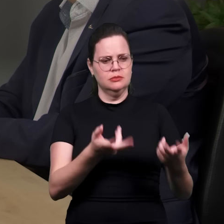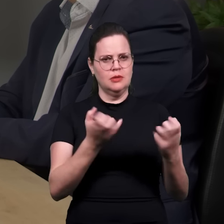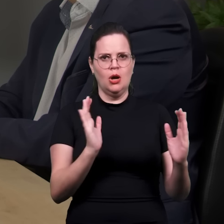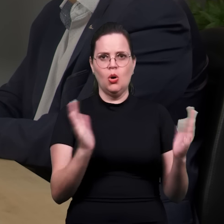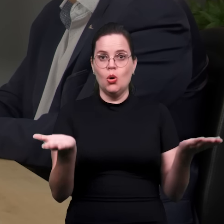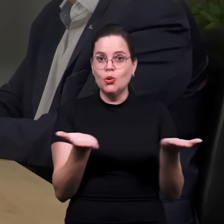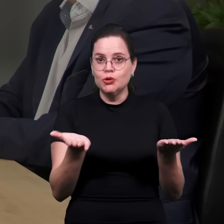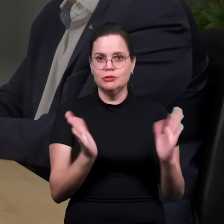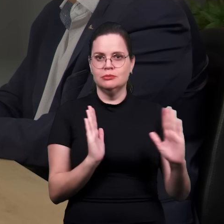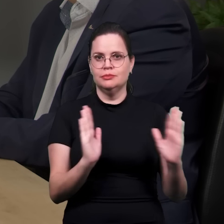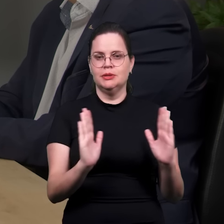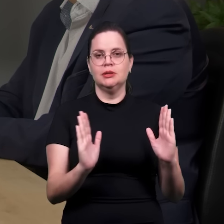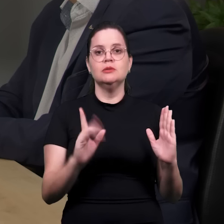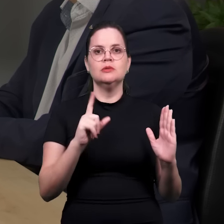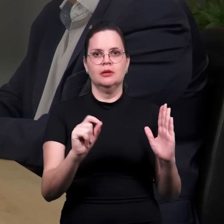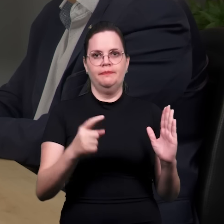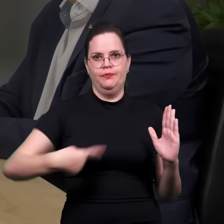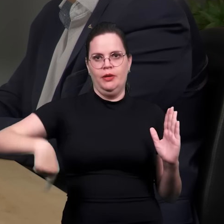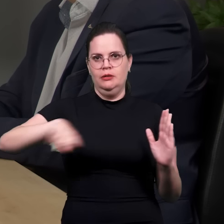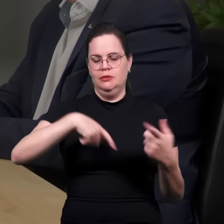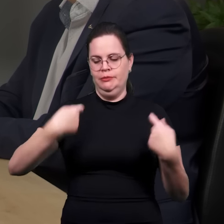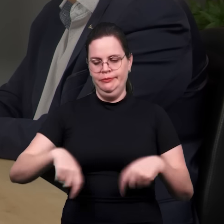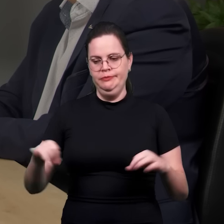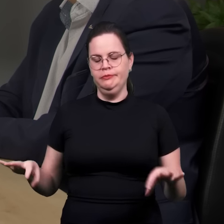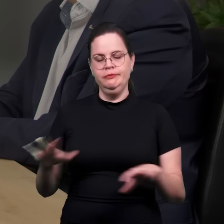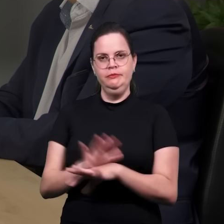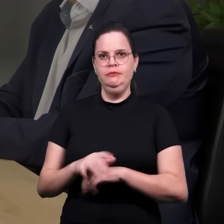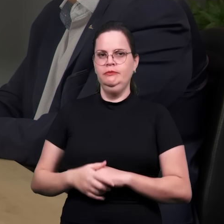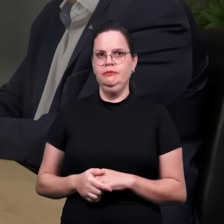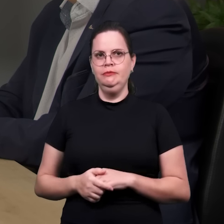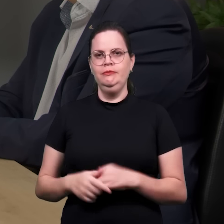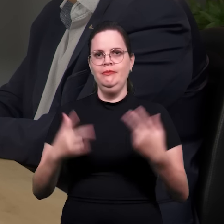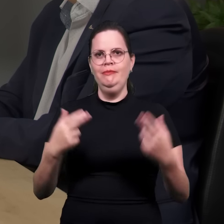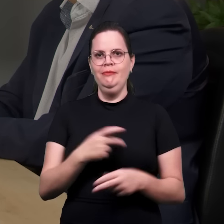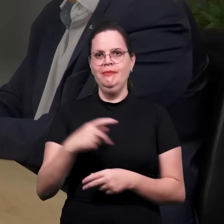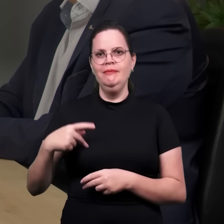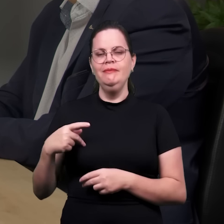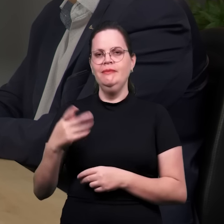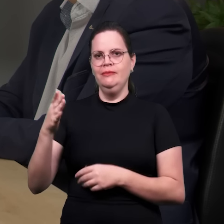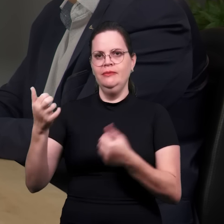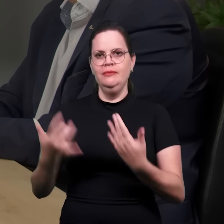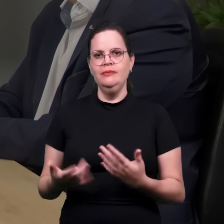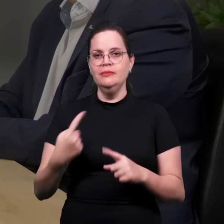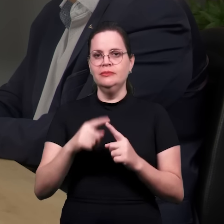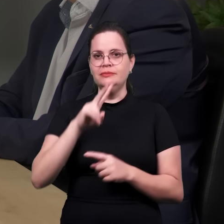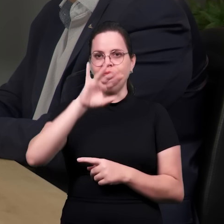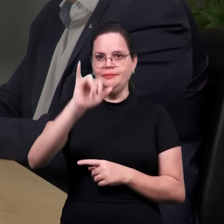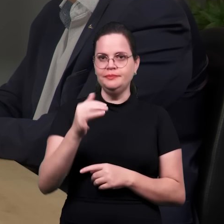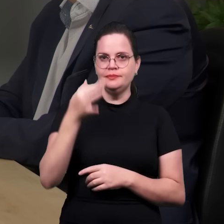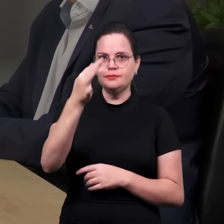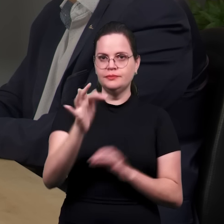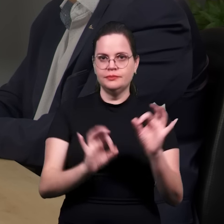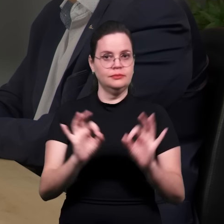dando a condição de estarmos prontos. Deus não é como o pastor Alexandre falou, né? A igreja está pronta.